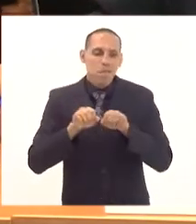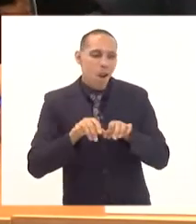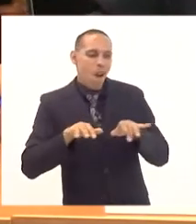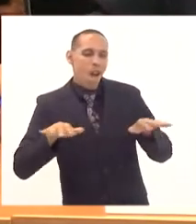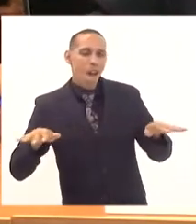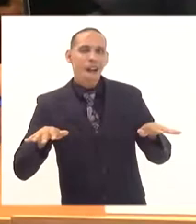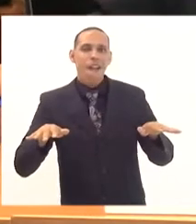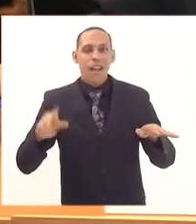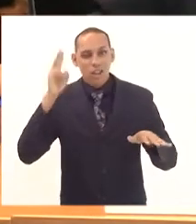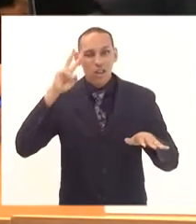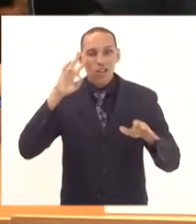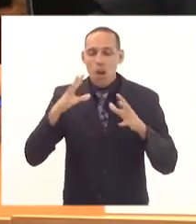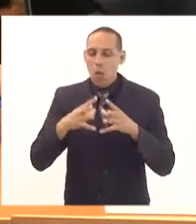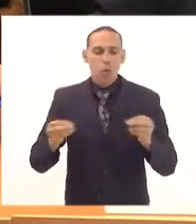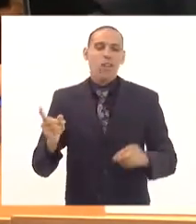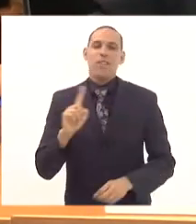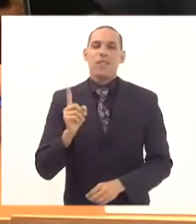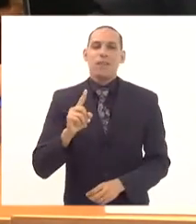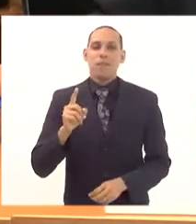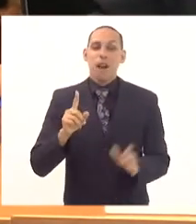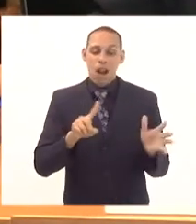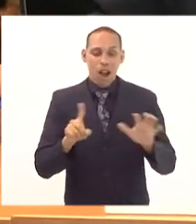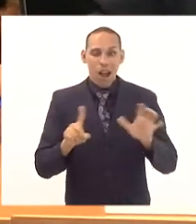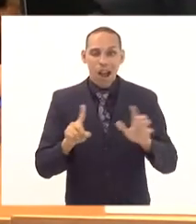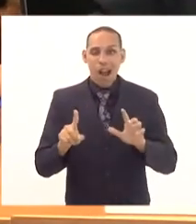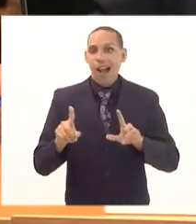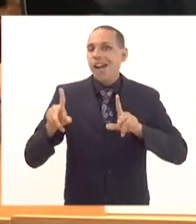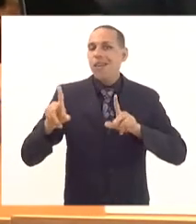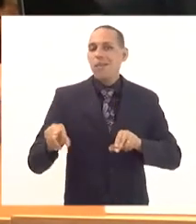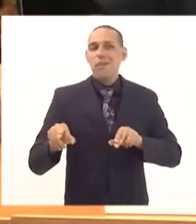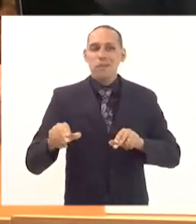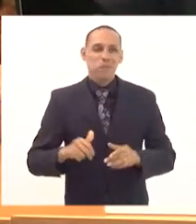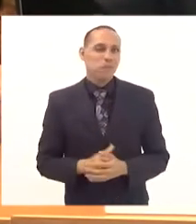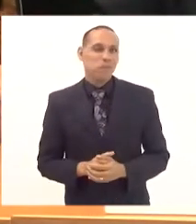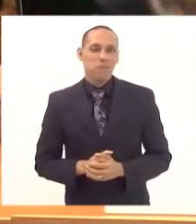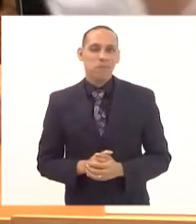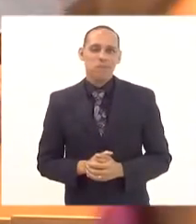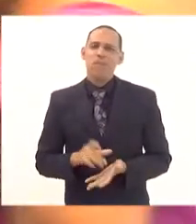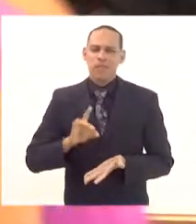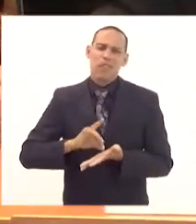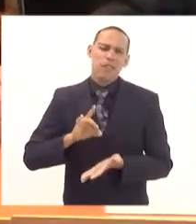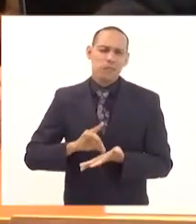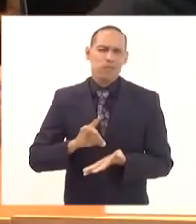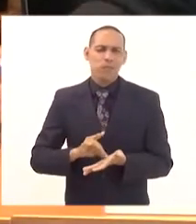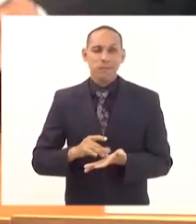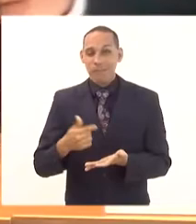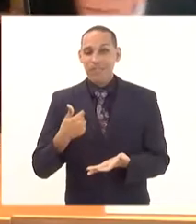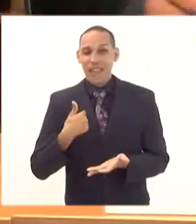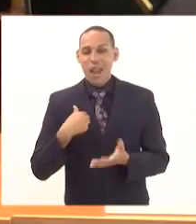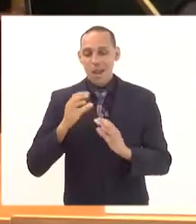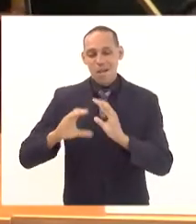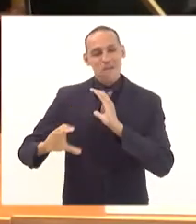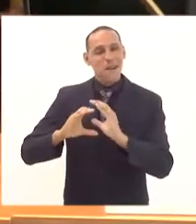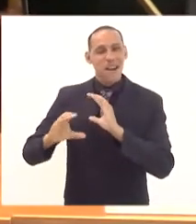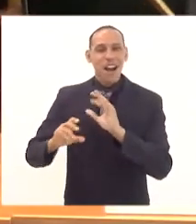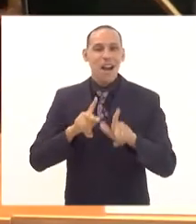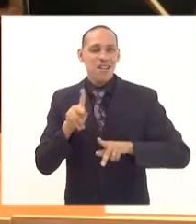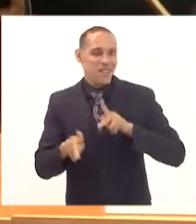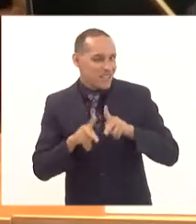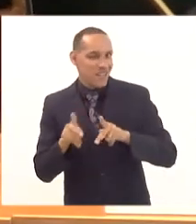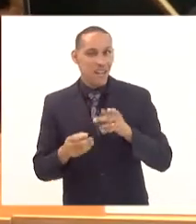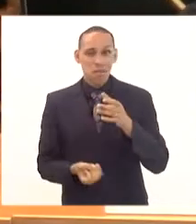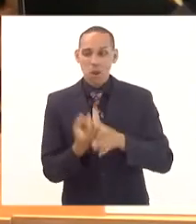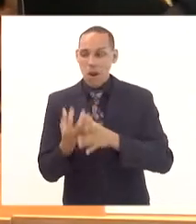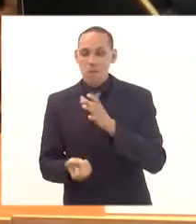da história Nos Tempos Modernos o rádio ocupa em parte esse papel e verdade eu sou comunicadora popular